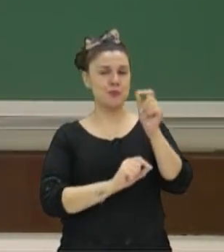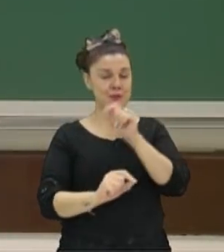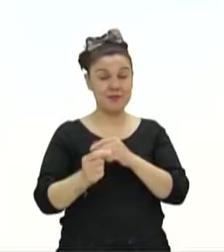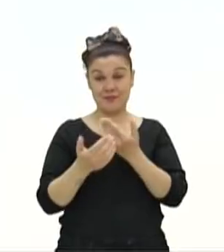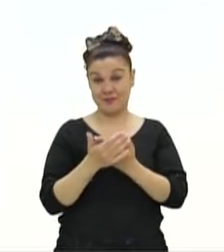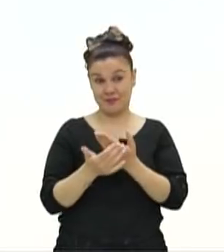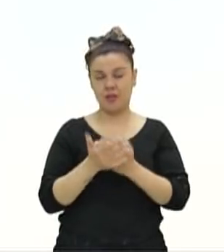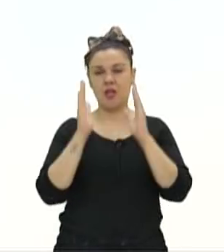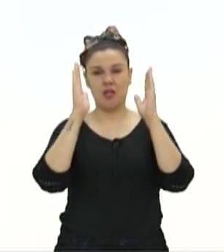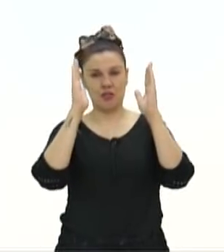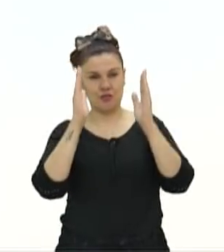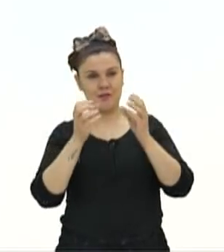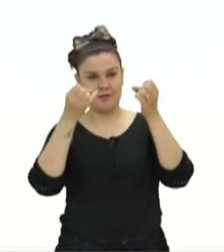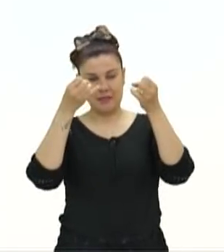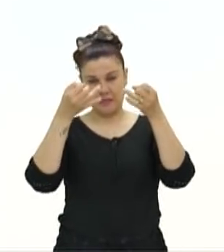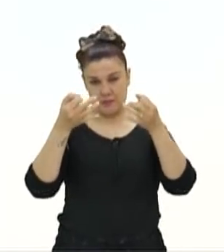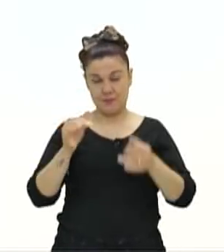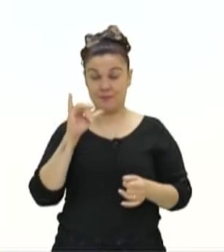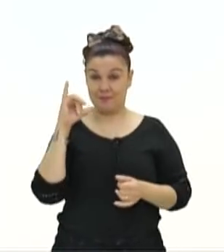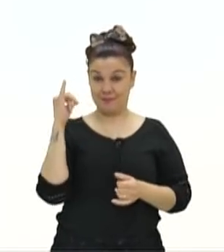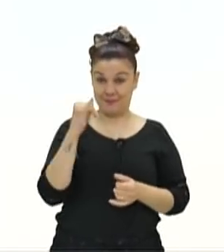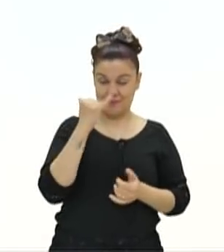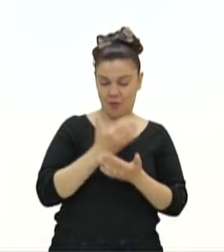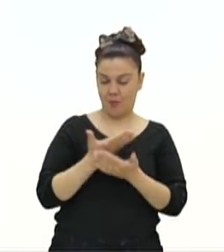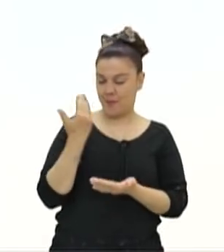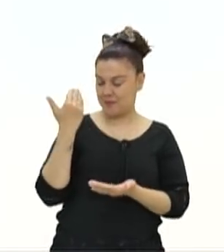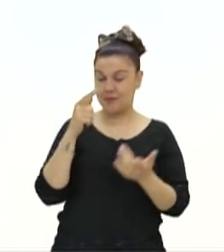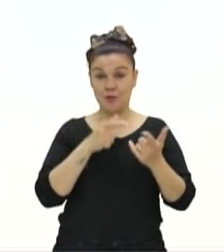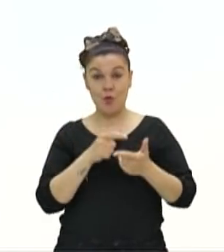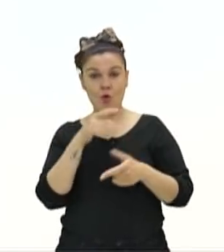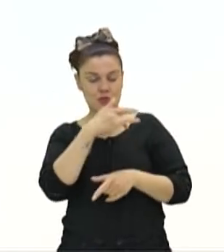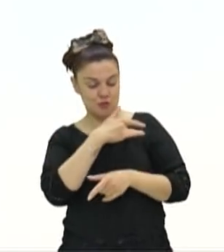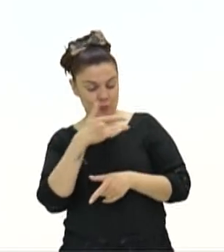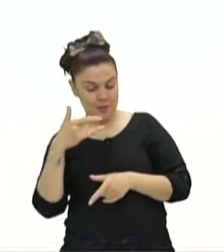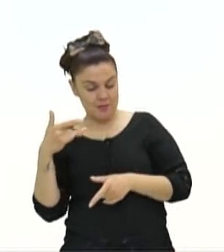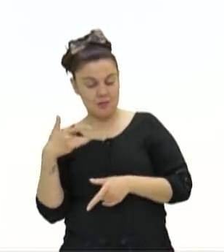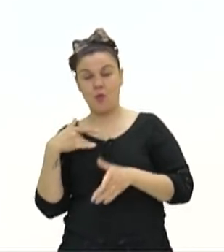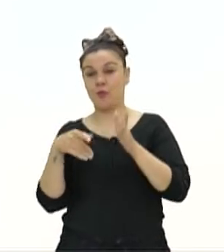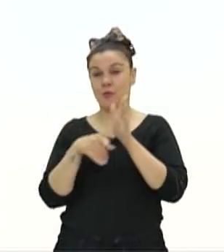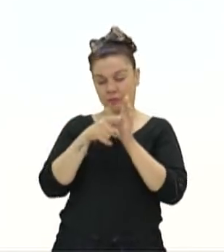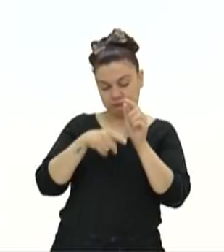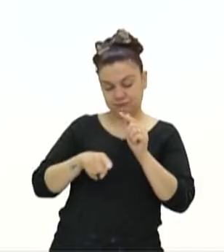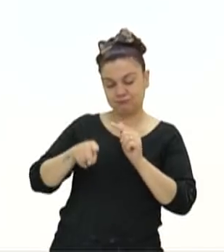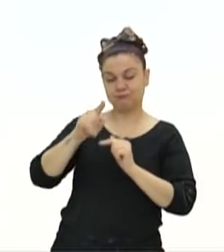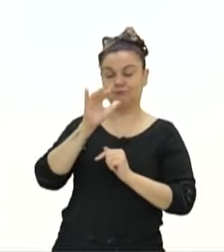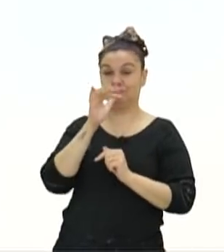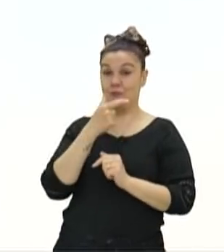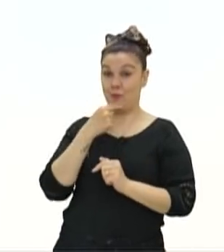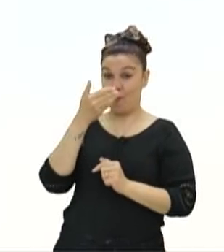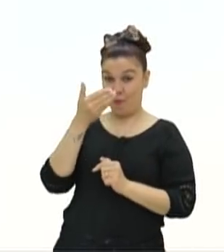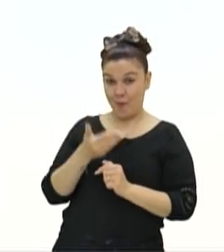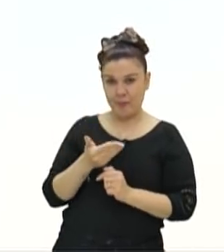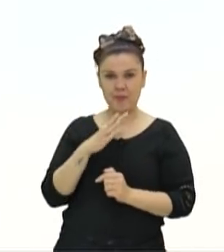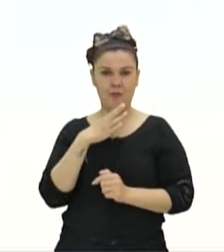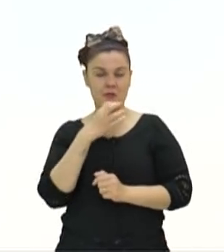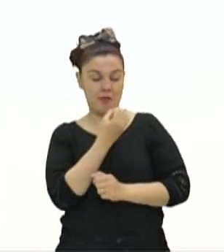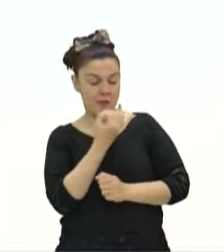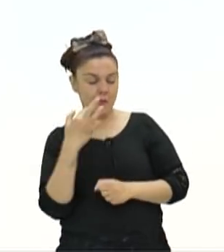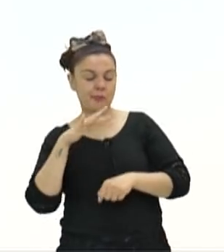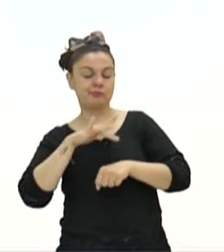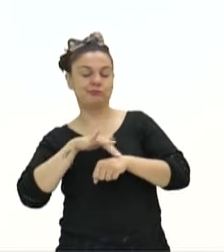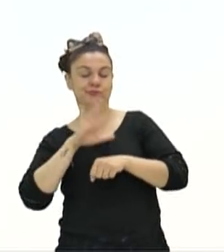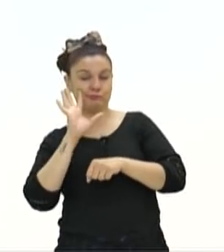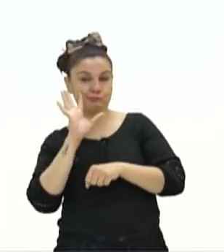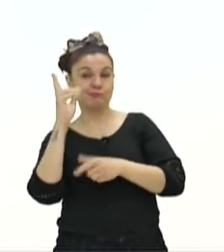hoje, eu já tinha dado a dica na última aula, nós vamos falar um pouquinho sobre a saúde aí do sistema genital masculino, conhecer algumas doenças